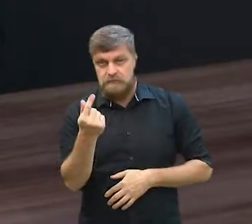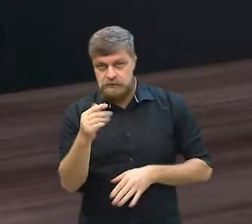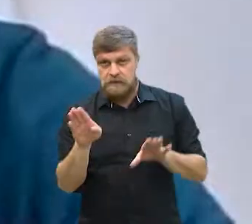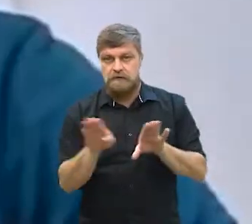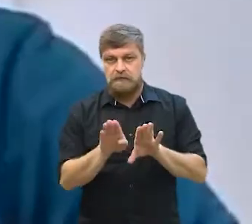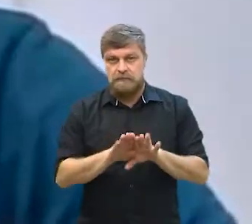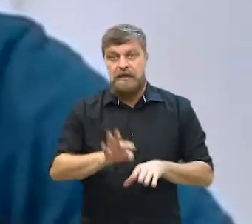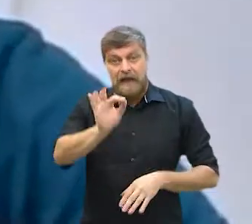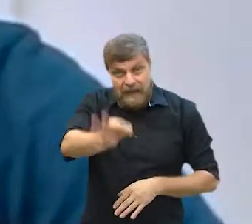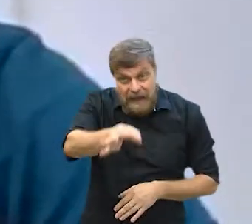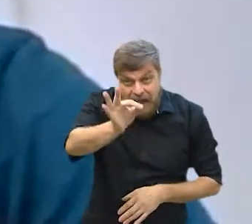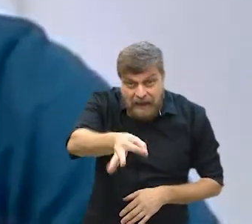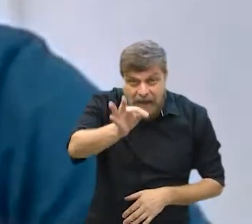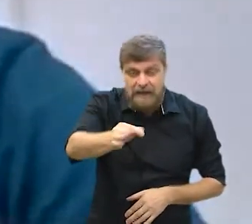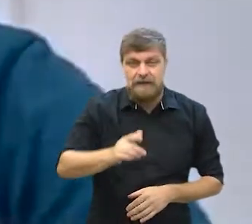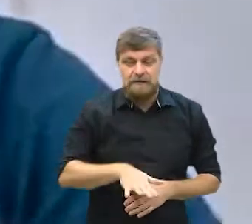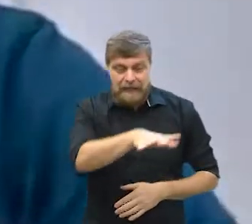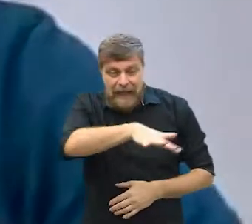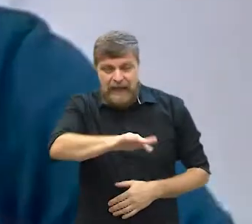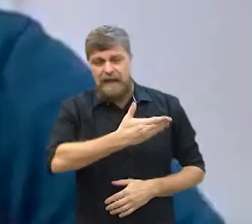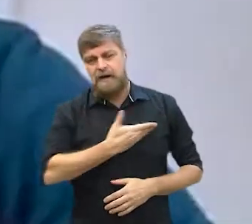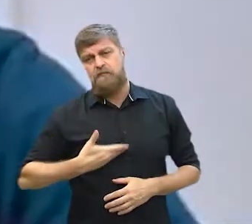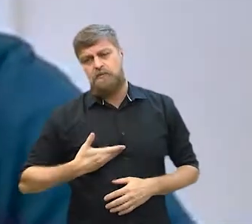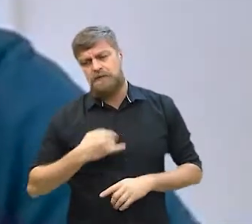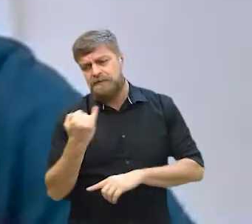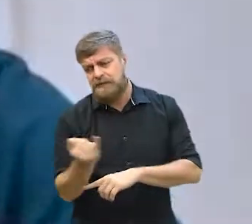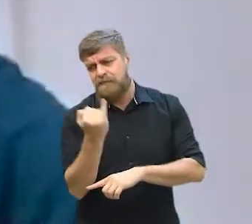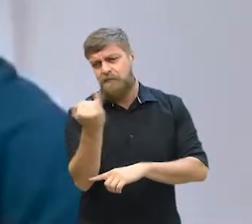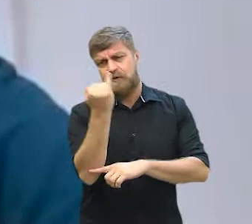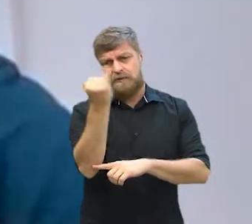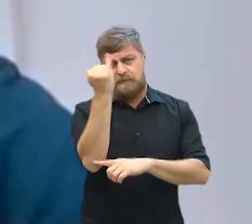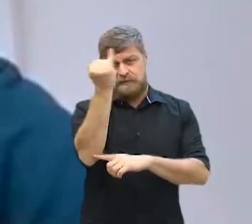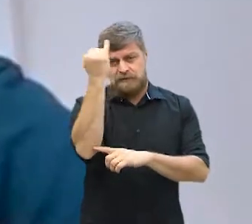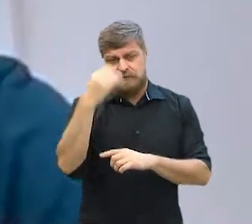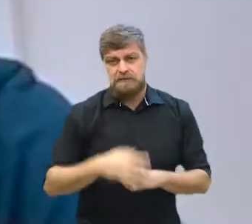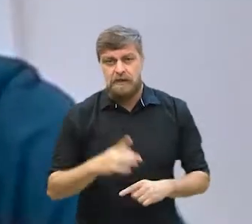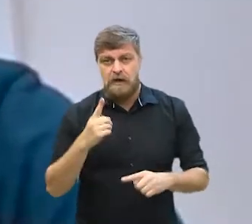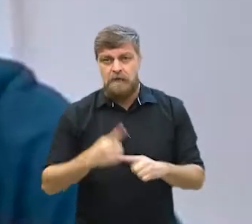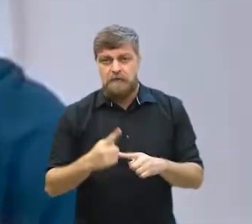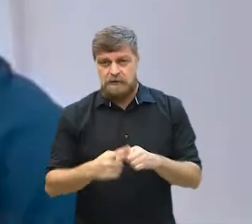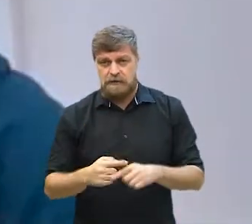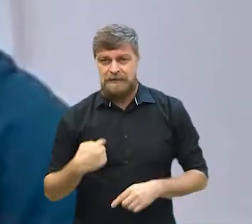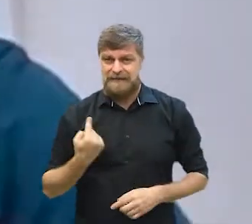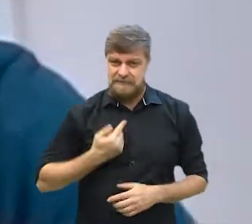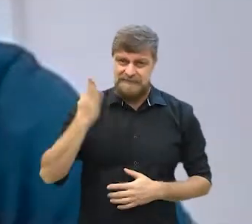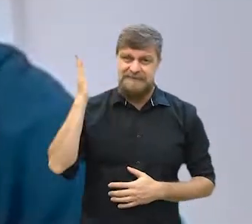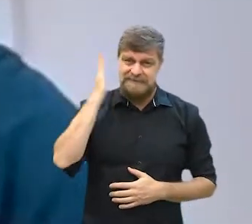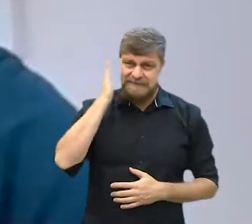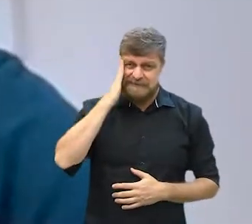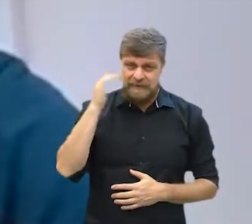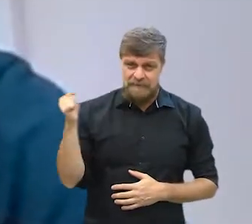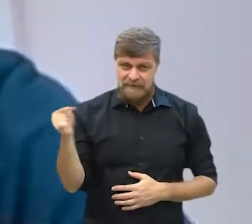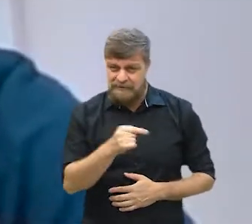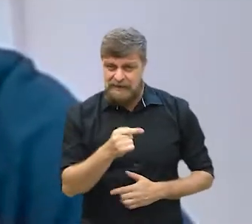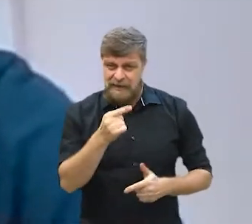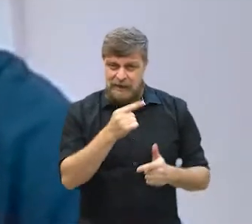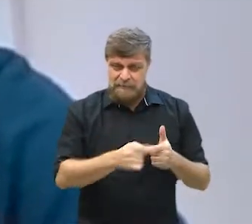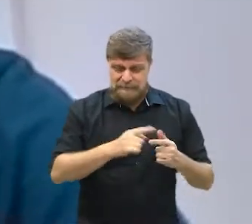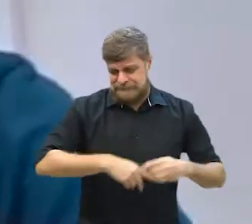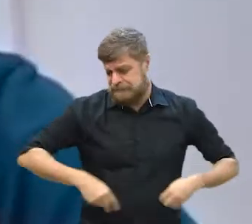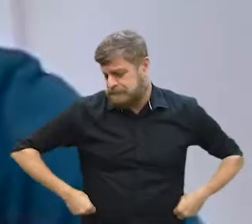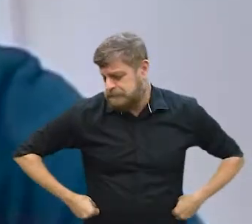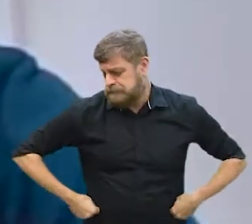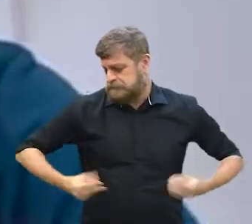dinheiro. Exatamente, isso no meio público é muito importante, porque a gente sabe que a situação